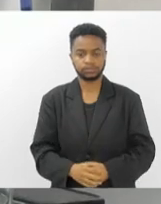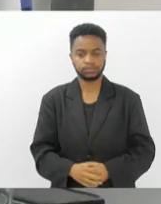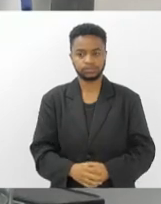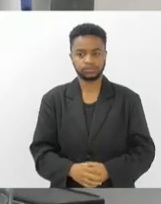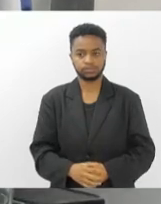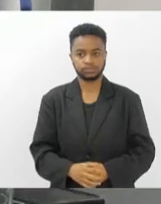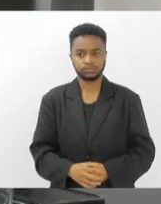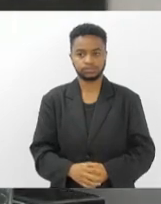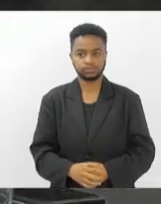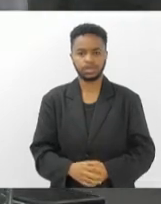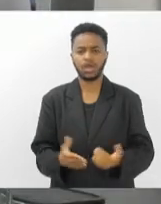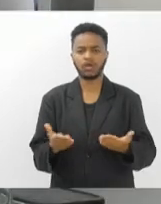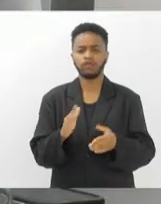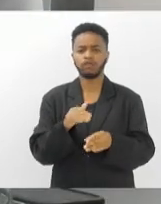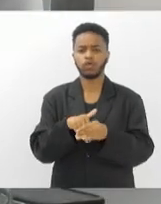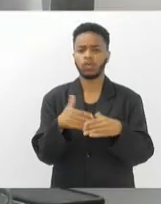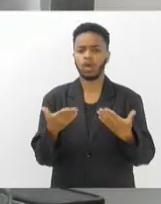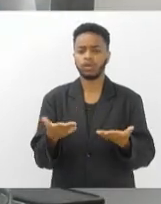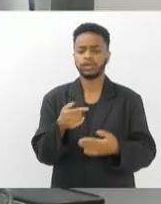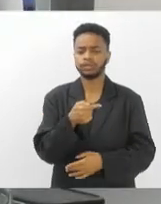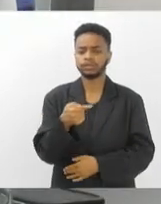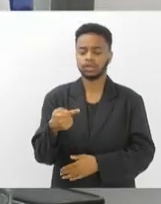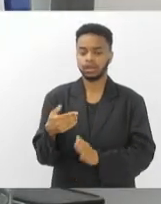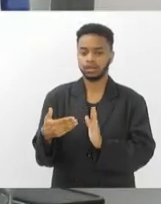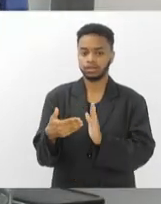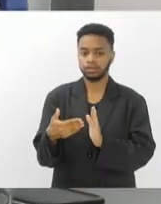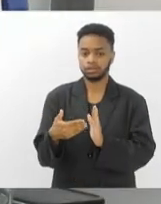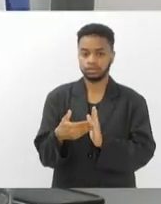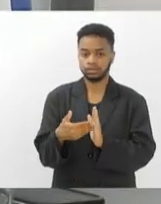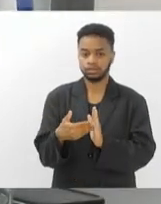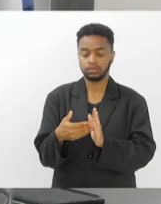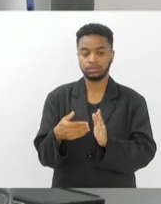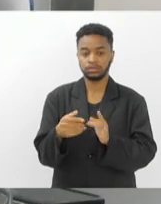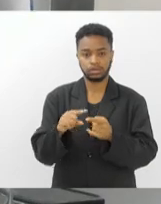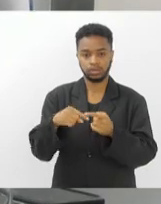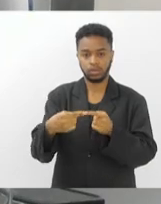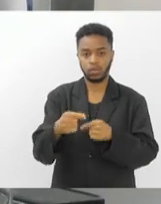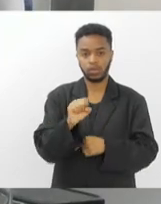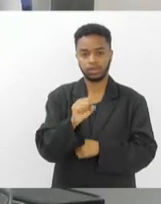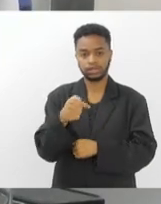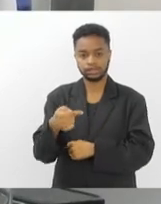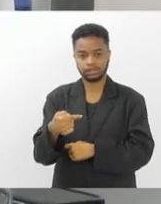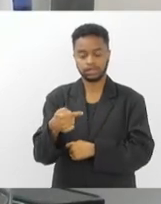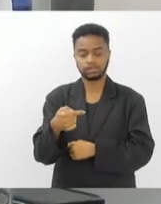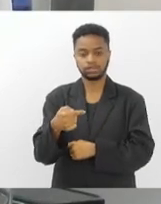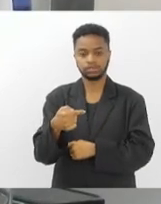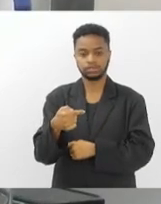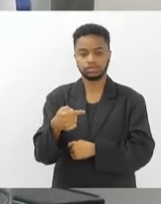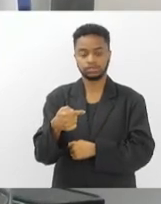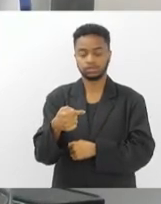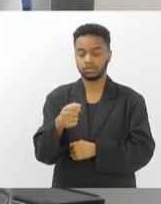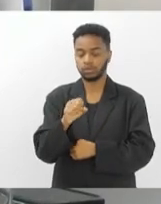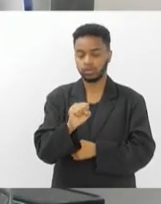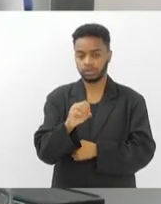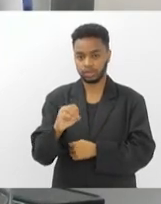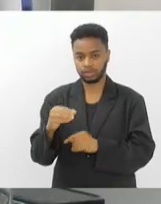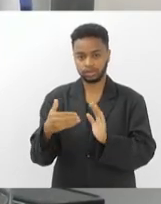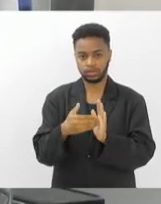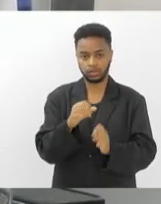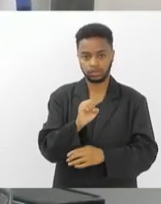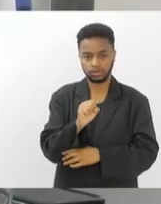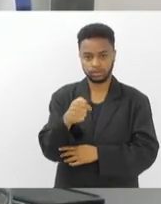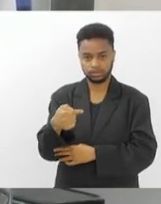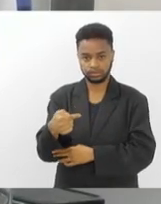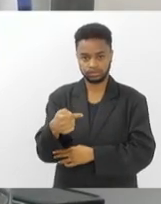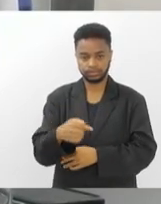Está votando quais? Do 77 e depois do 80 ao 87. Espera aí, do 80